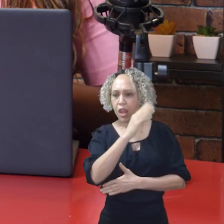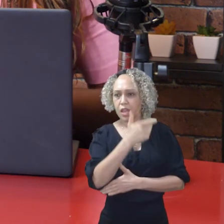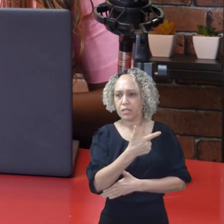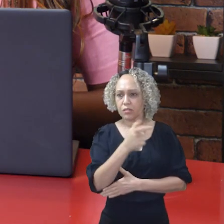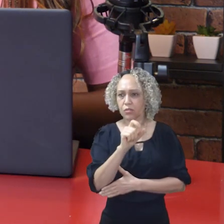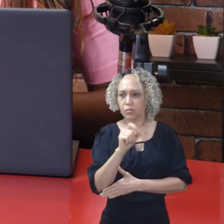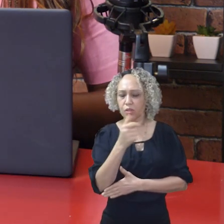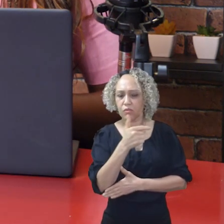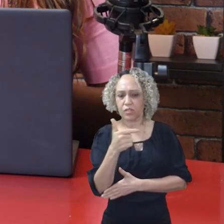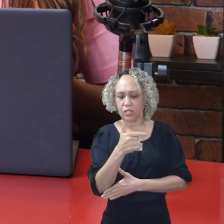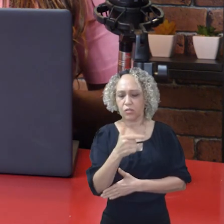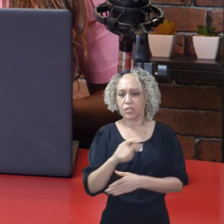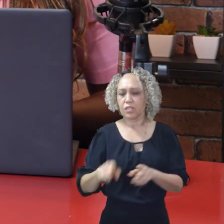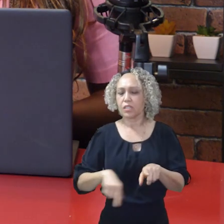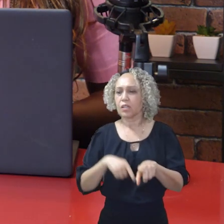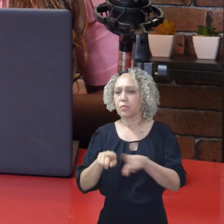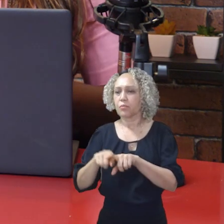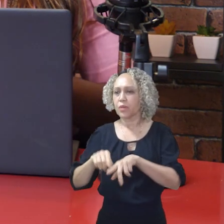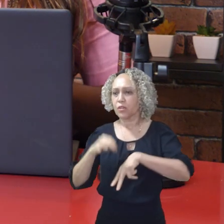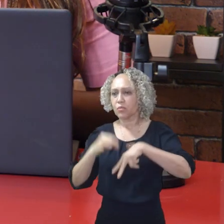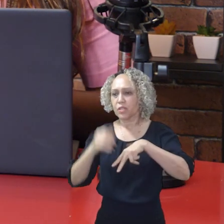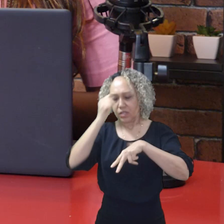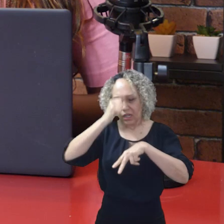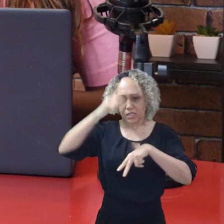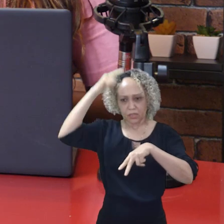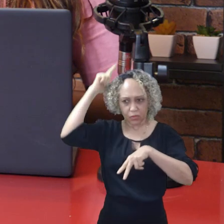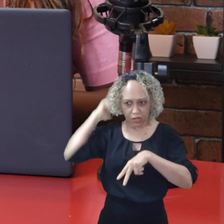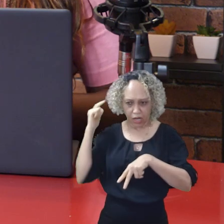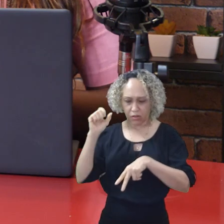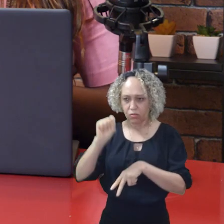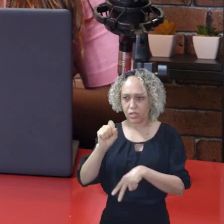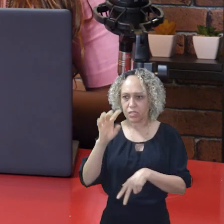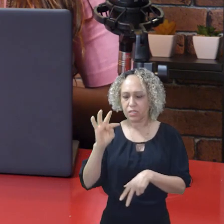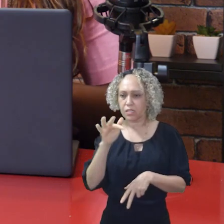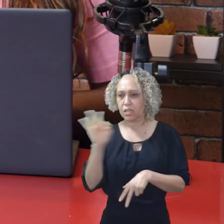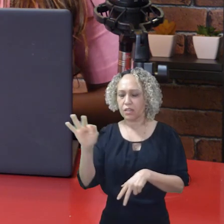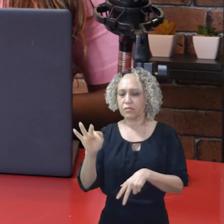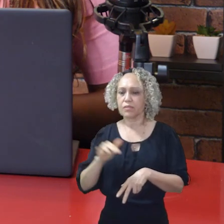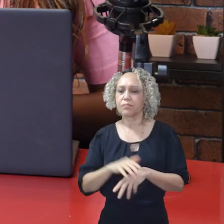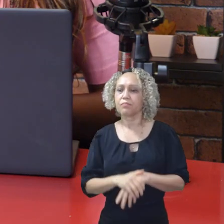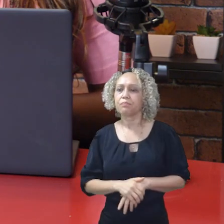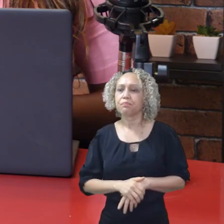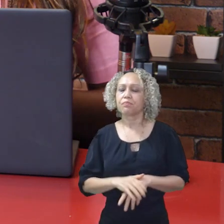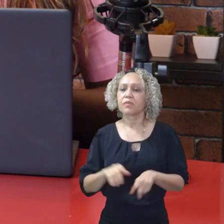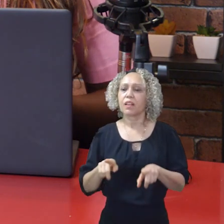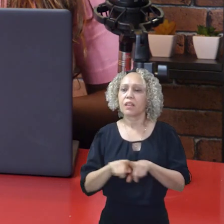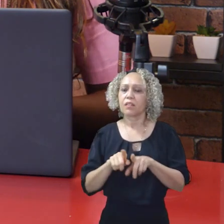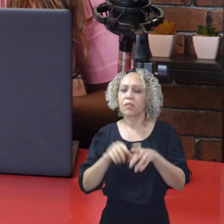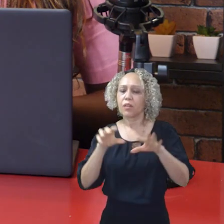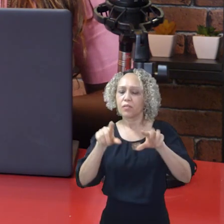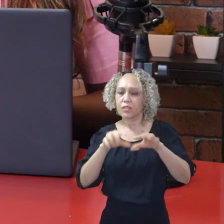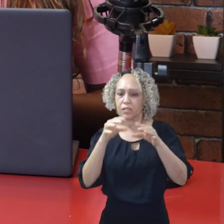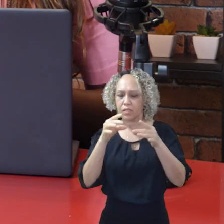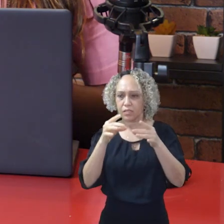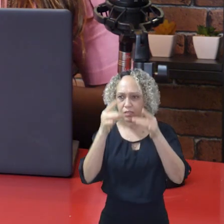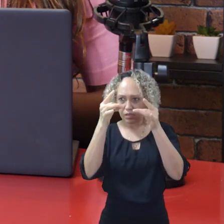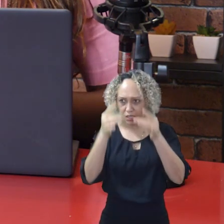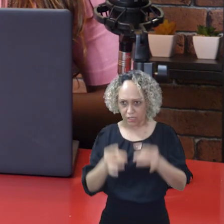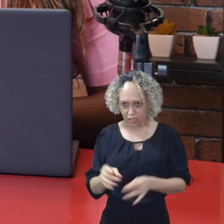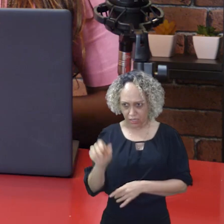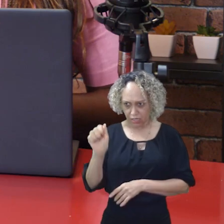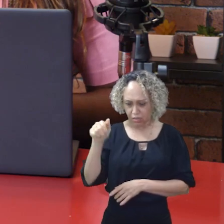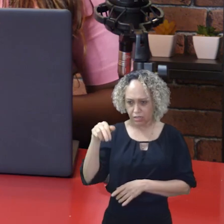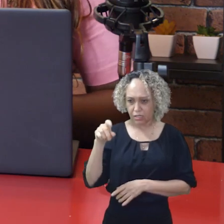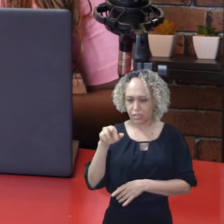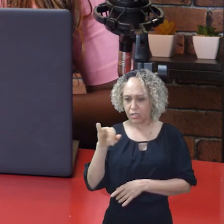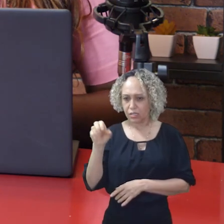de 2022, além do ministro Alexandre de Moraes, do Supremo Tribunal Federal. Veja os detalhes na